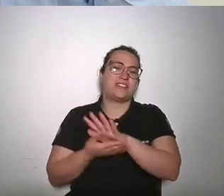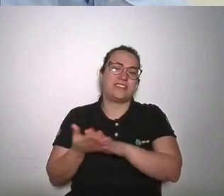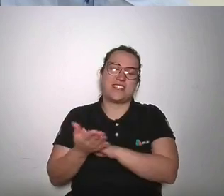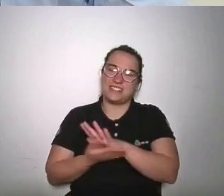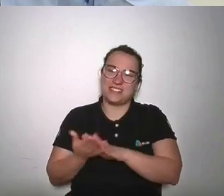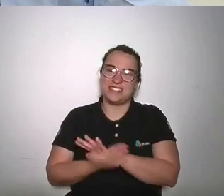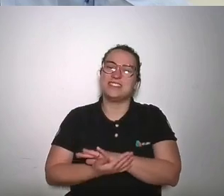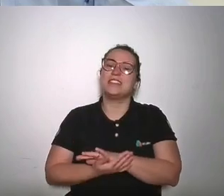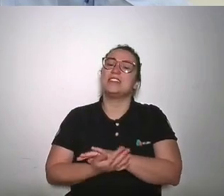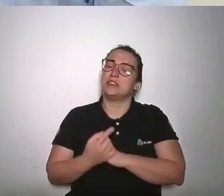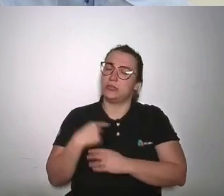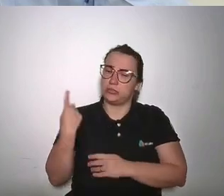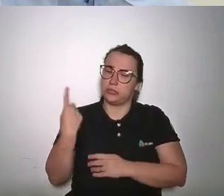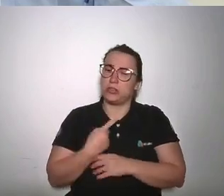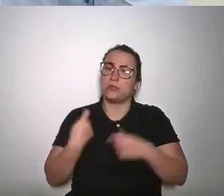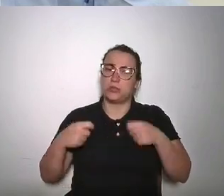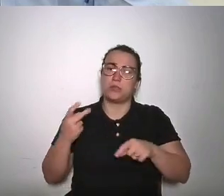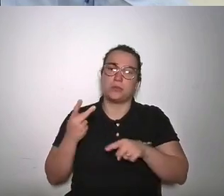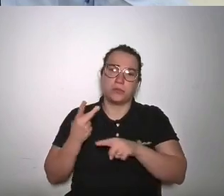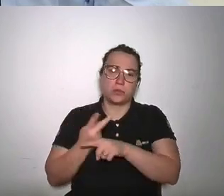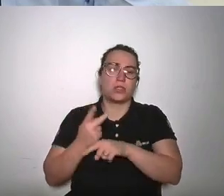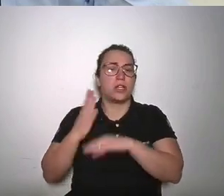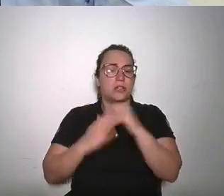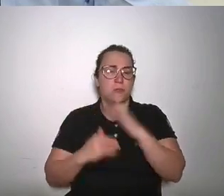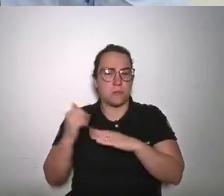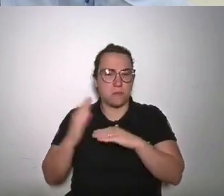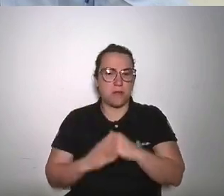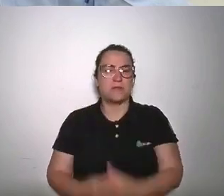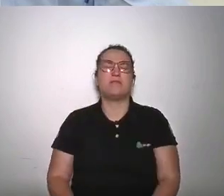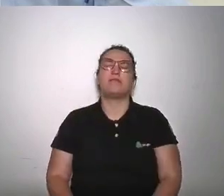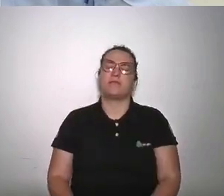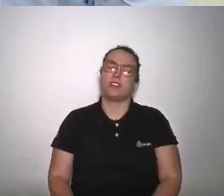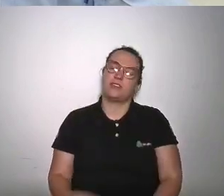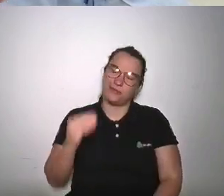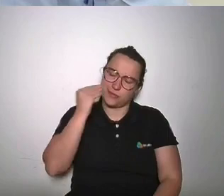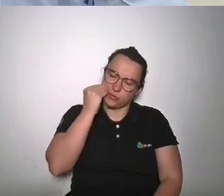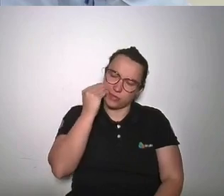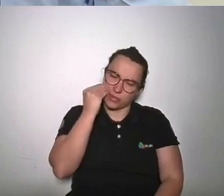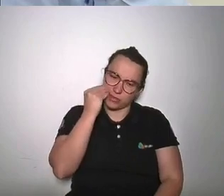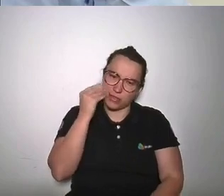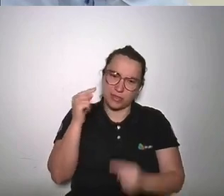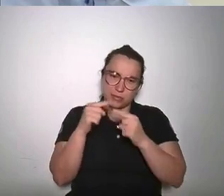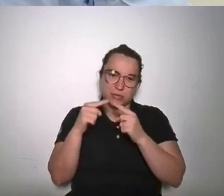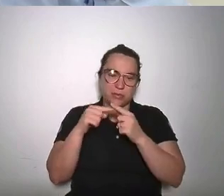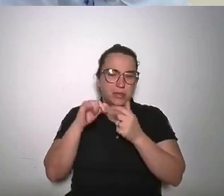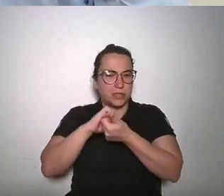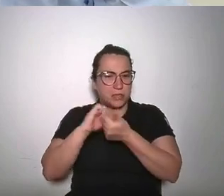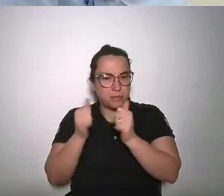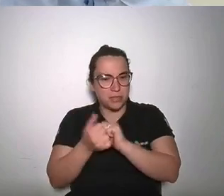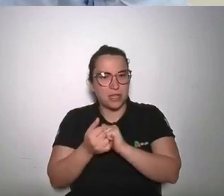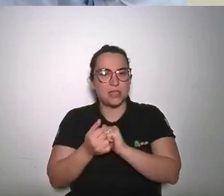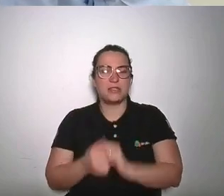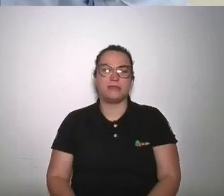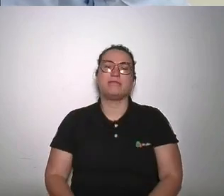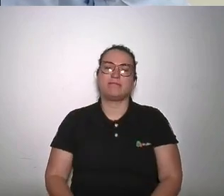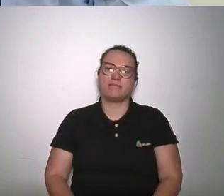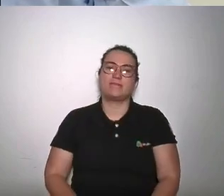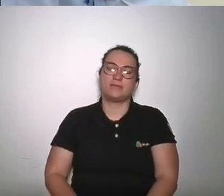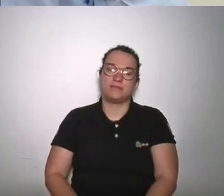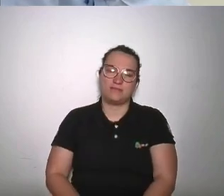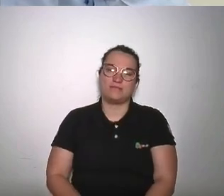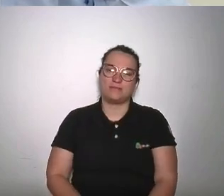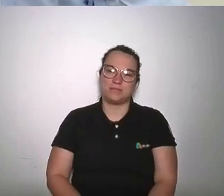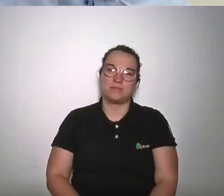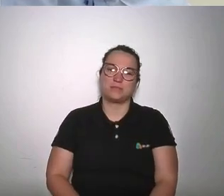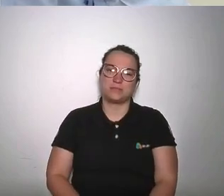temos que buscar, esse é o nosso papel, e nós vamos tentar encaixar na medida em que a